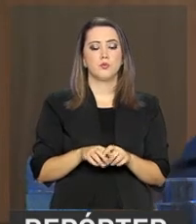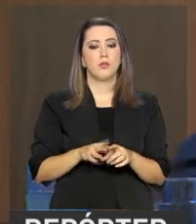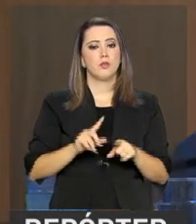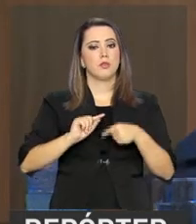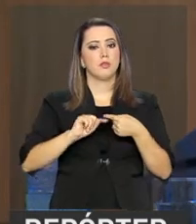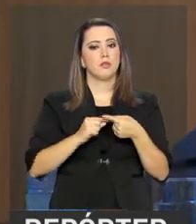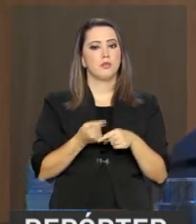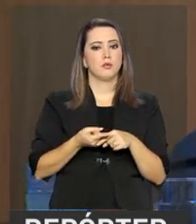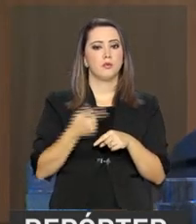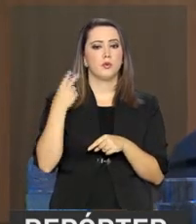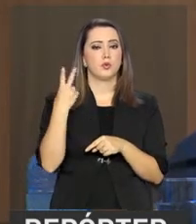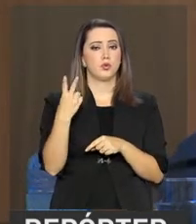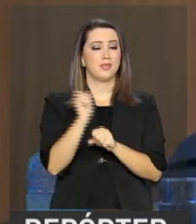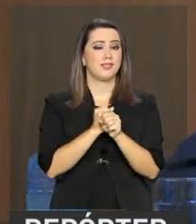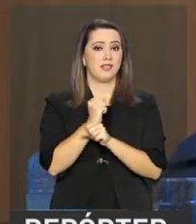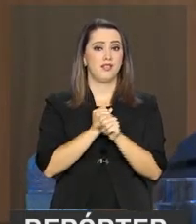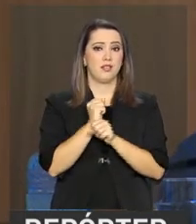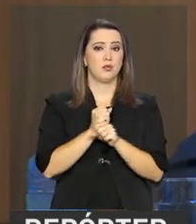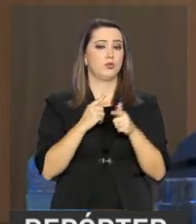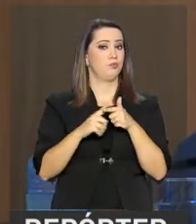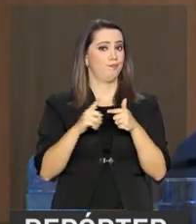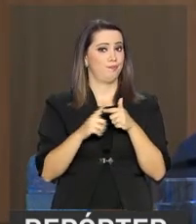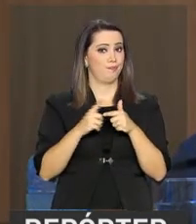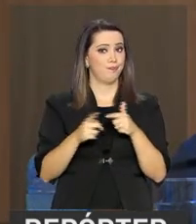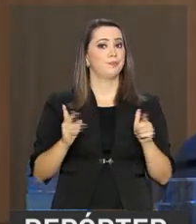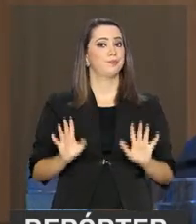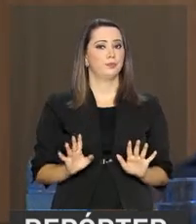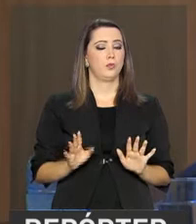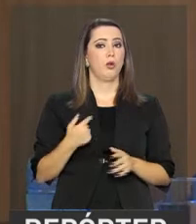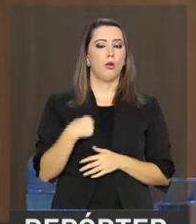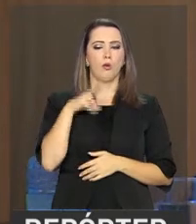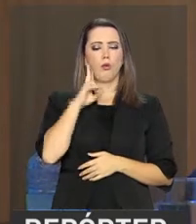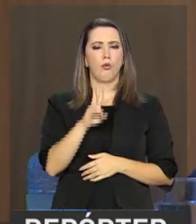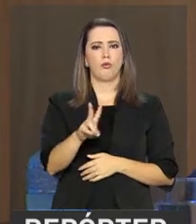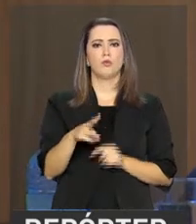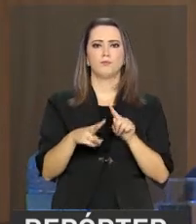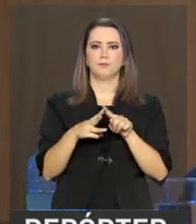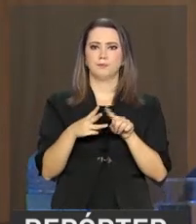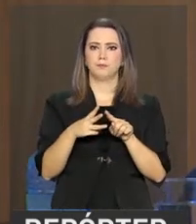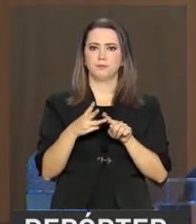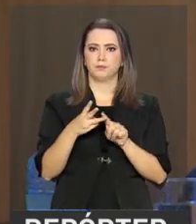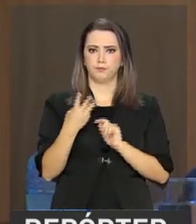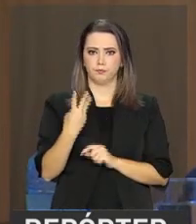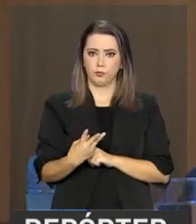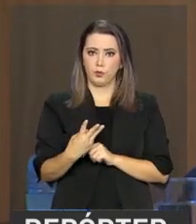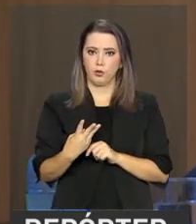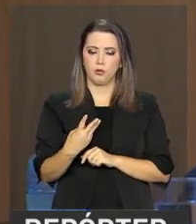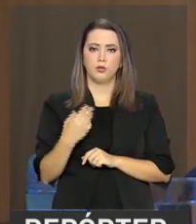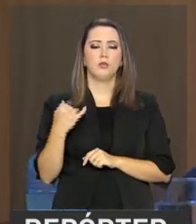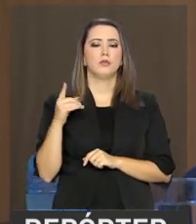após dois anos de recessão considero que esses três fatores são